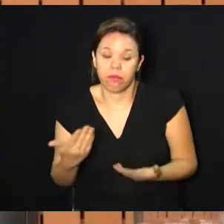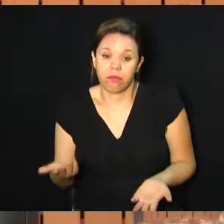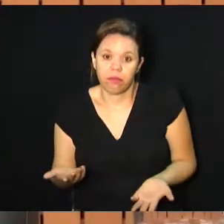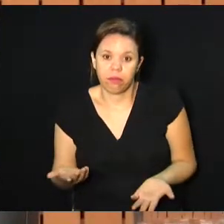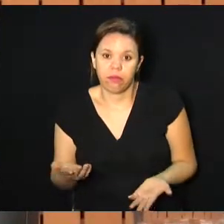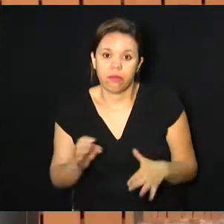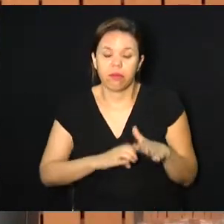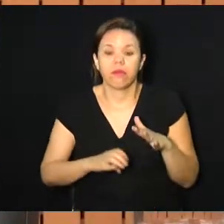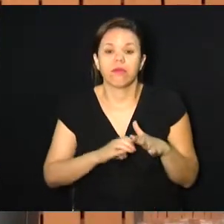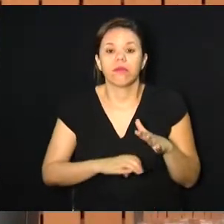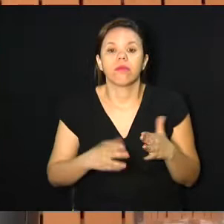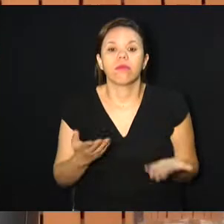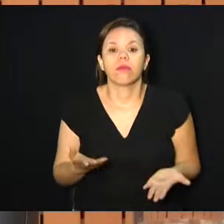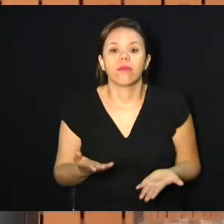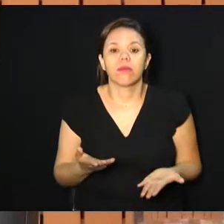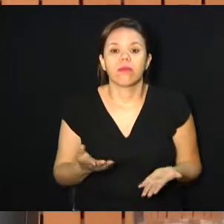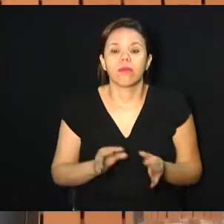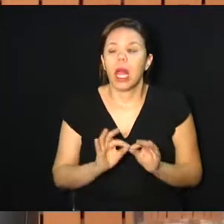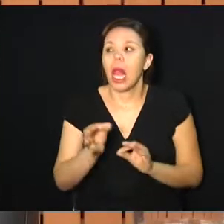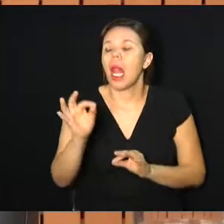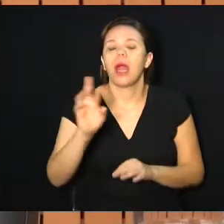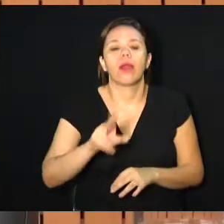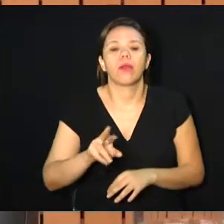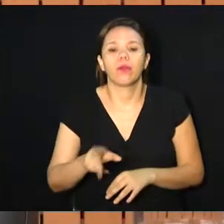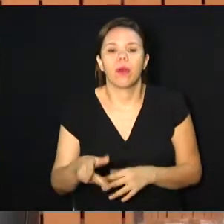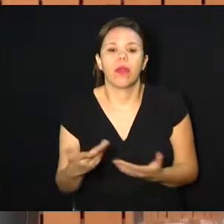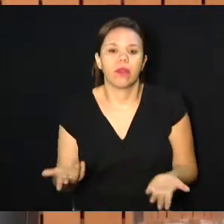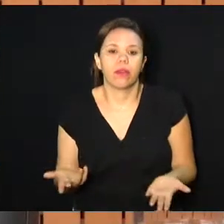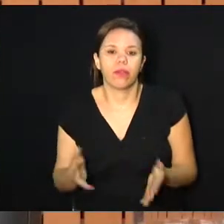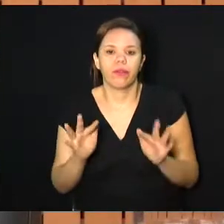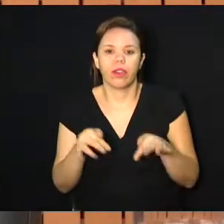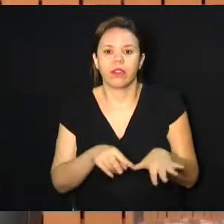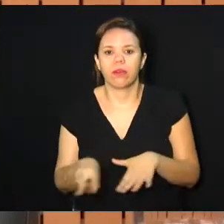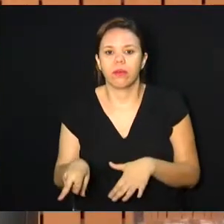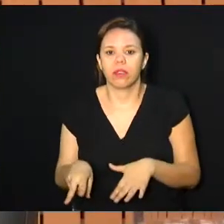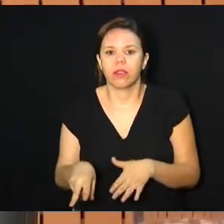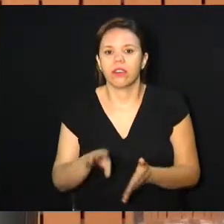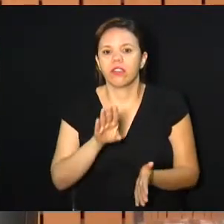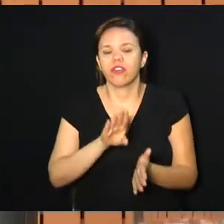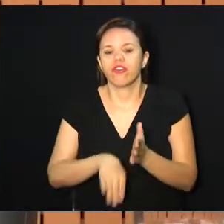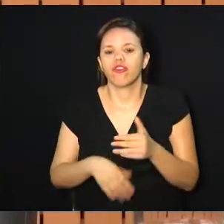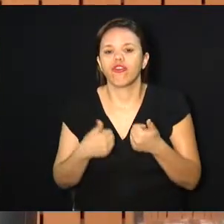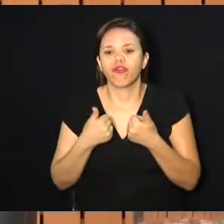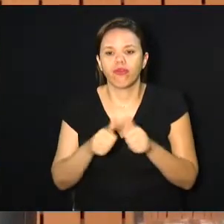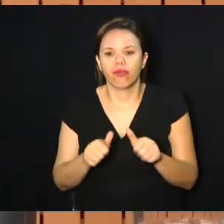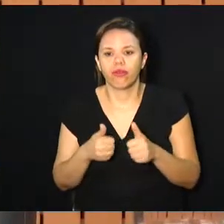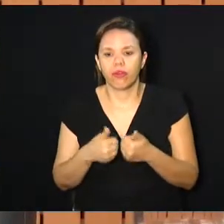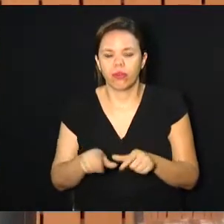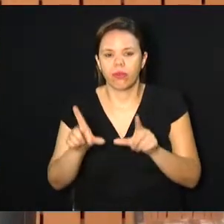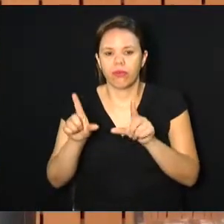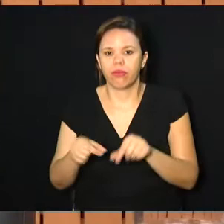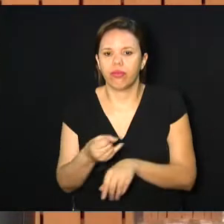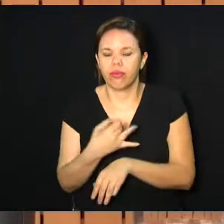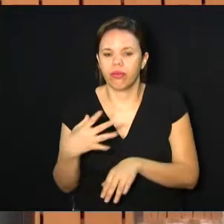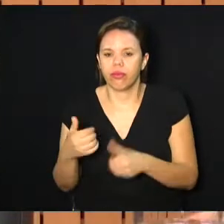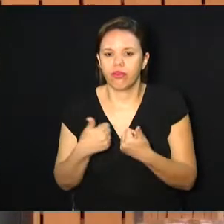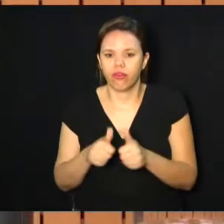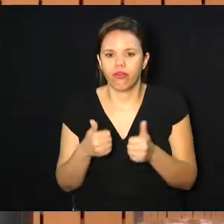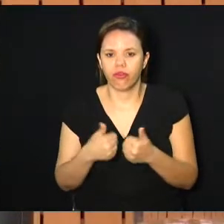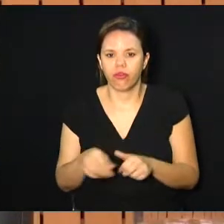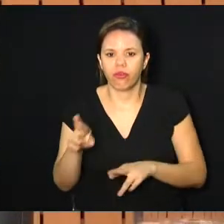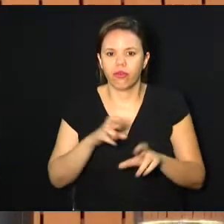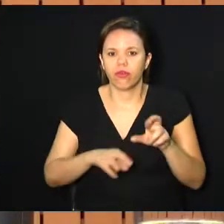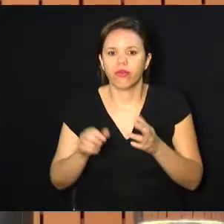as empresas, como não é quilômetro rodado, final de semana ela tira o ônibus da linha e a fiscalização